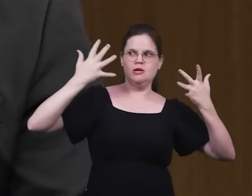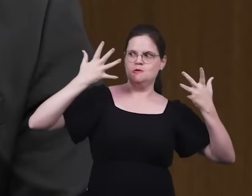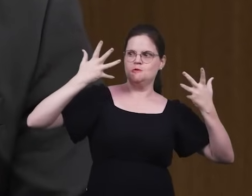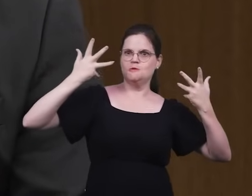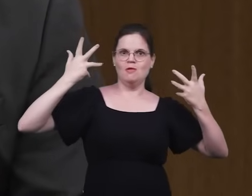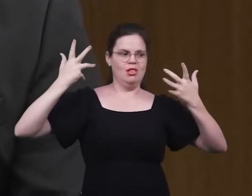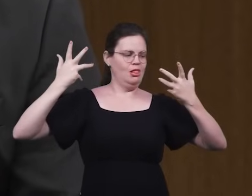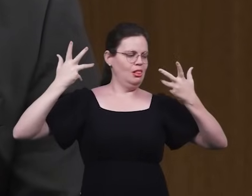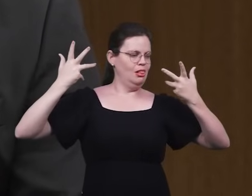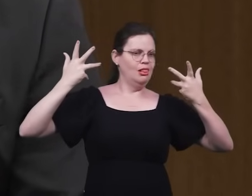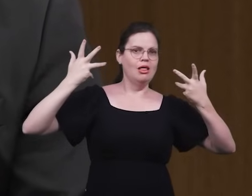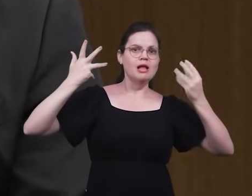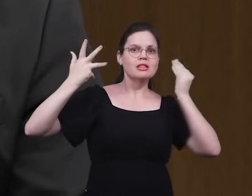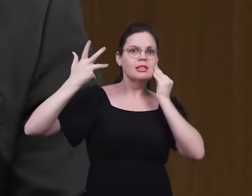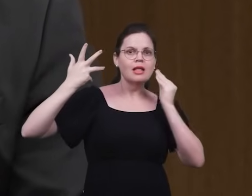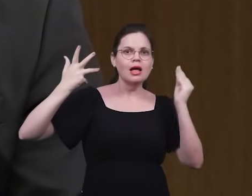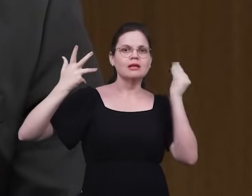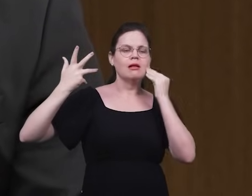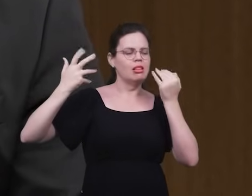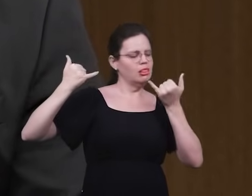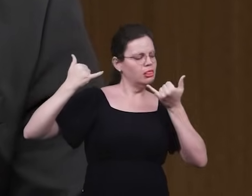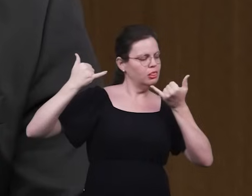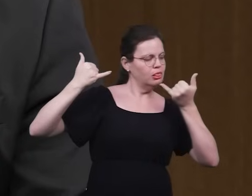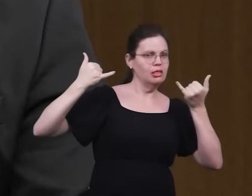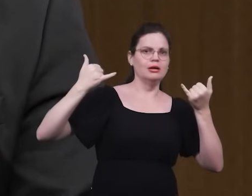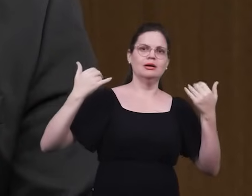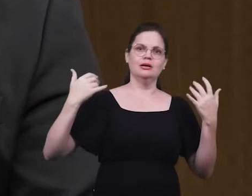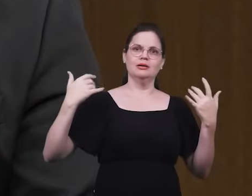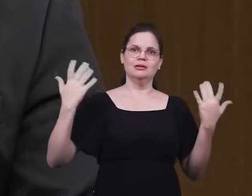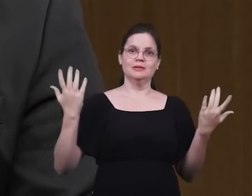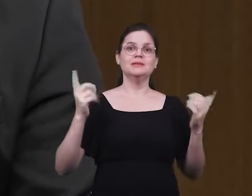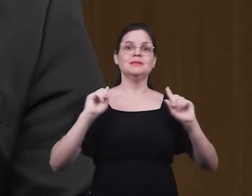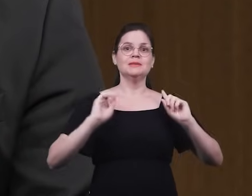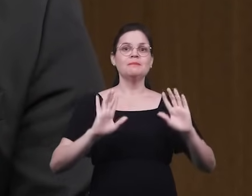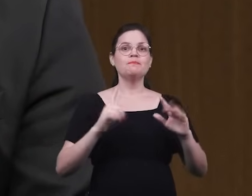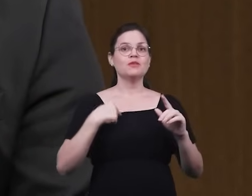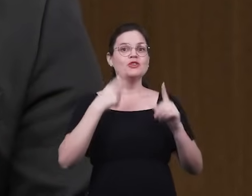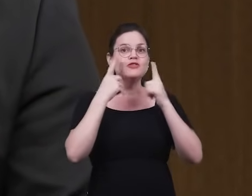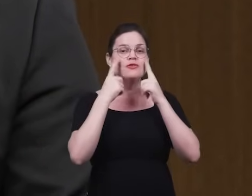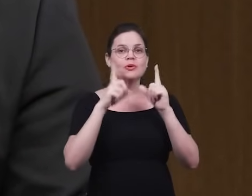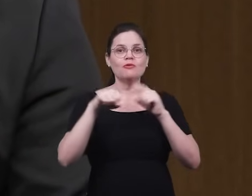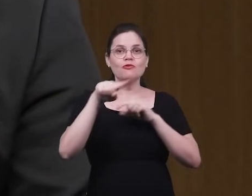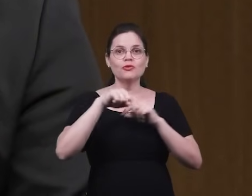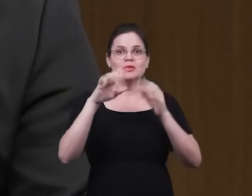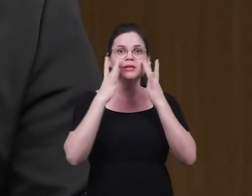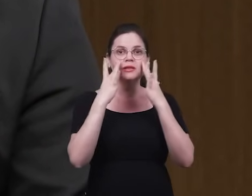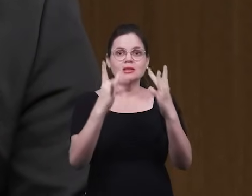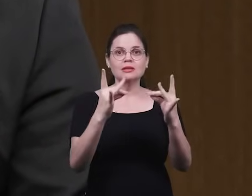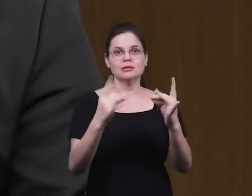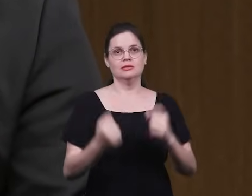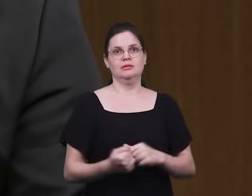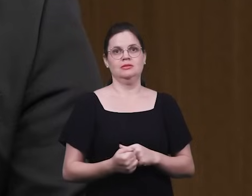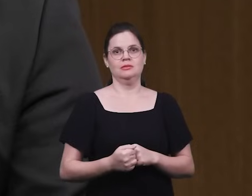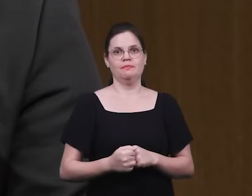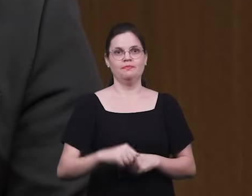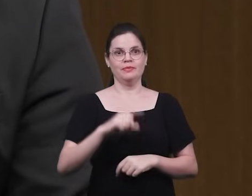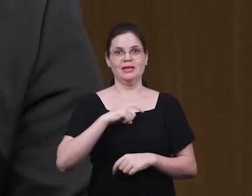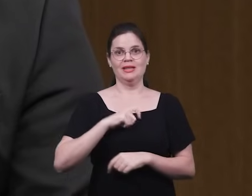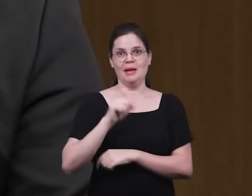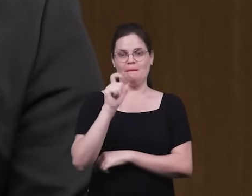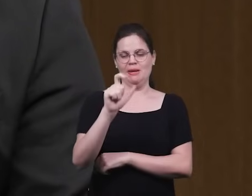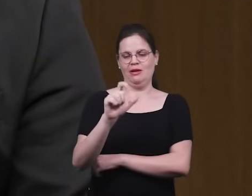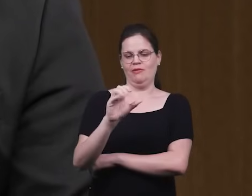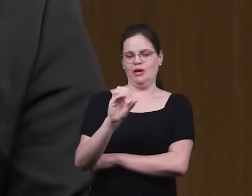ouvidos ouça acho que é interessante também a gente abrir aqui PR os companheiros porque essa palavra ouça aqui de